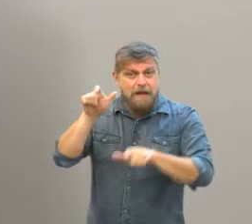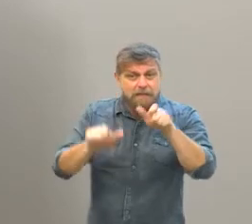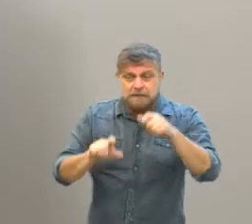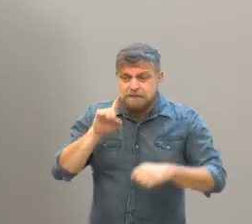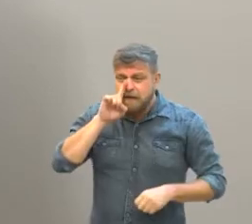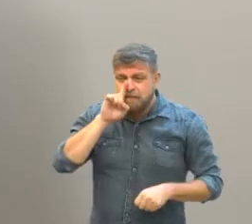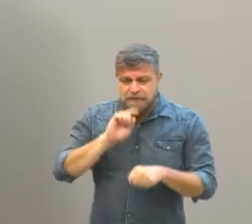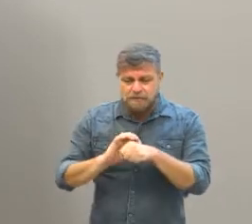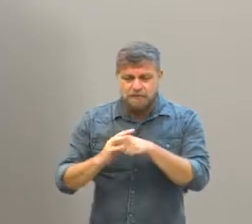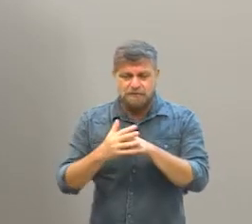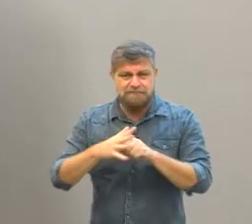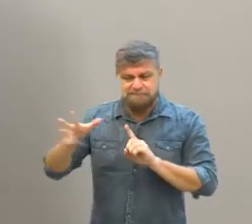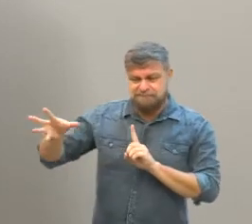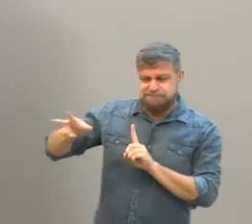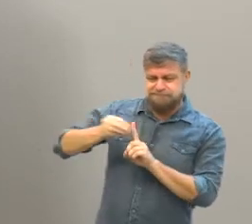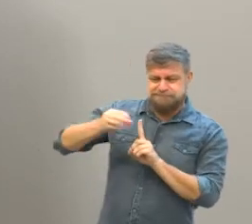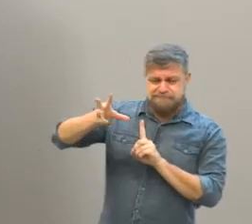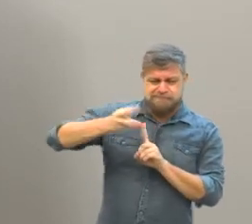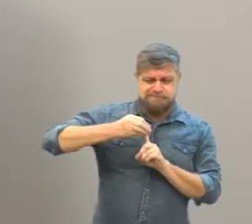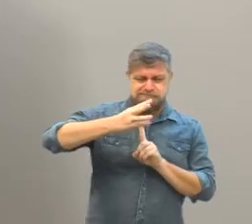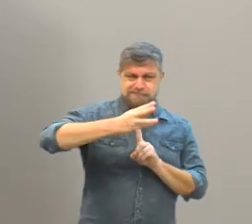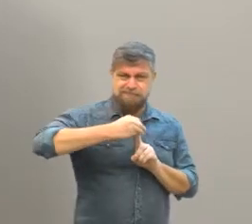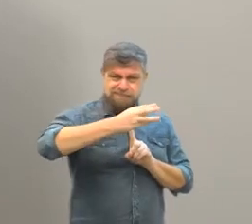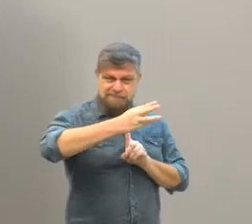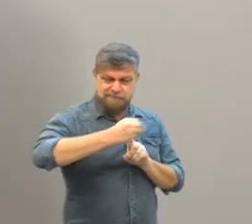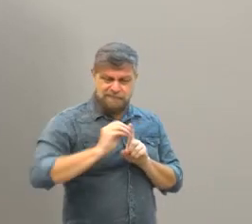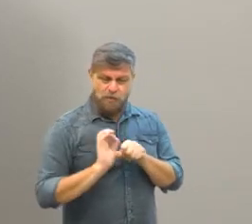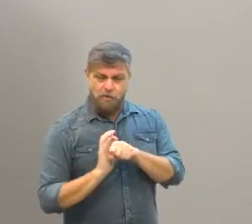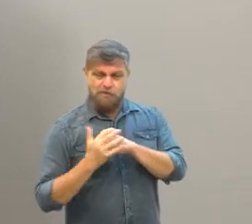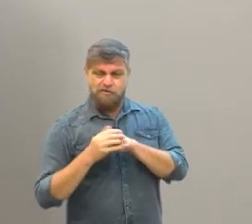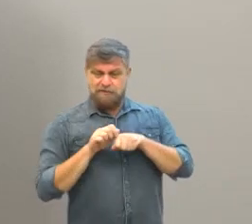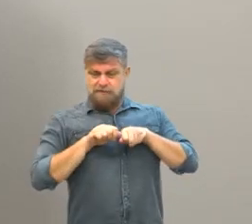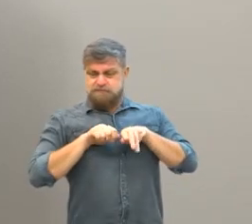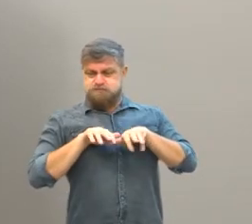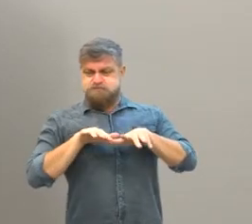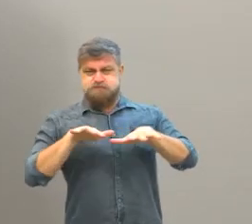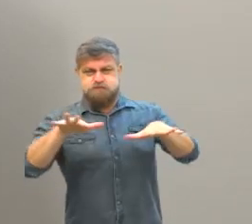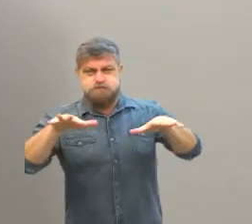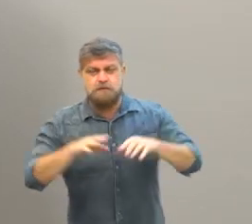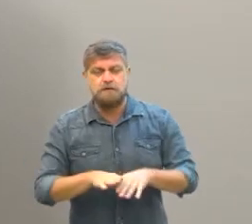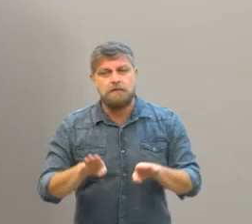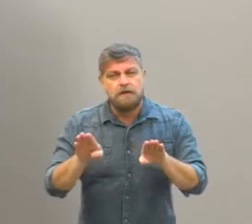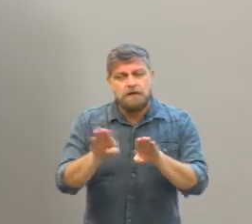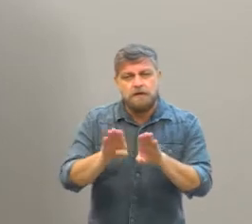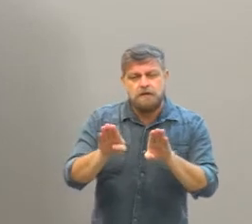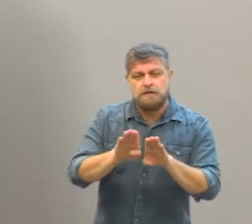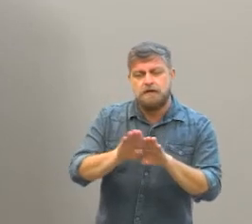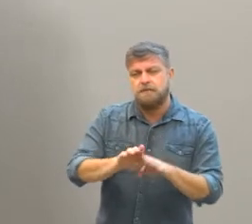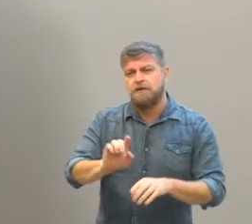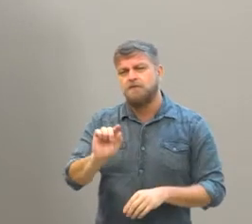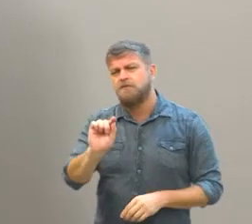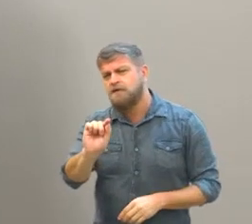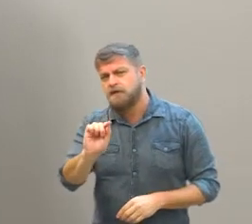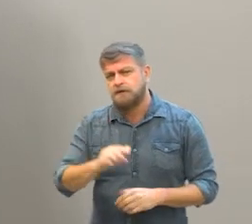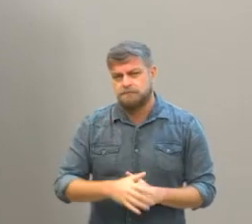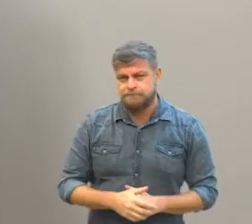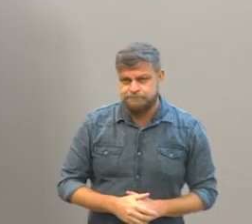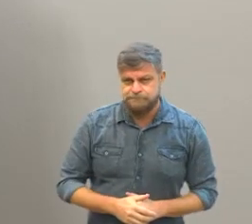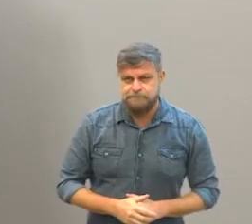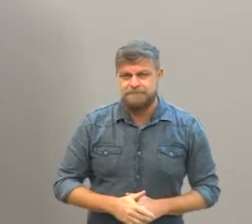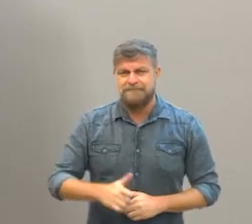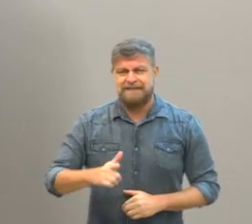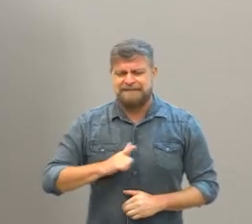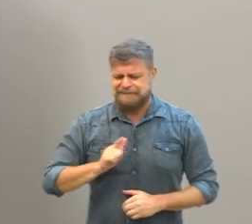as pessoas, né, a contaminação do coronavírus, mas também